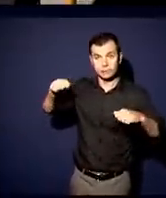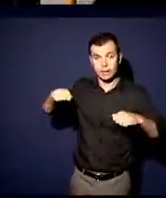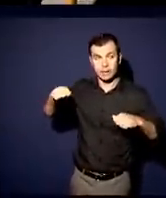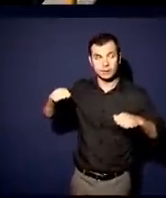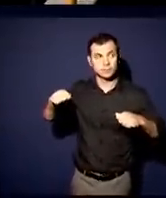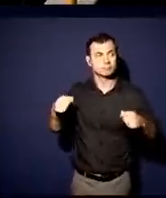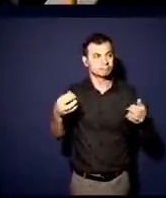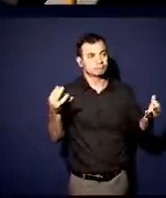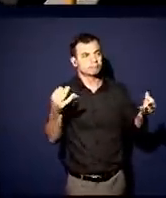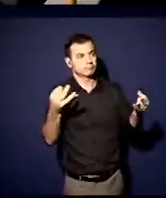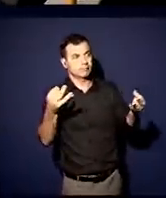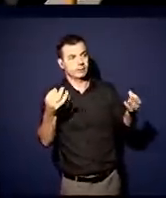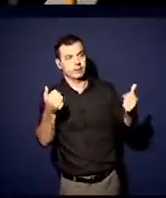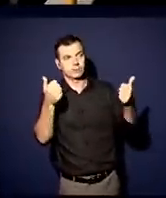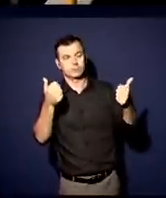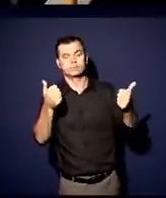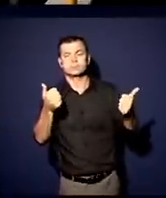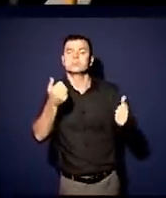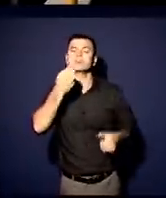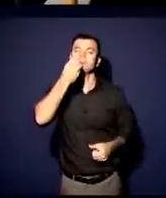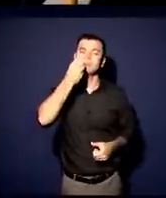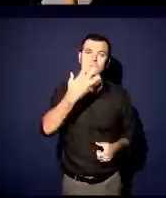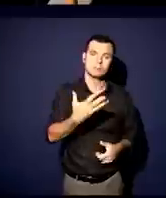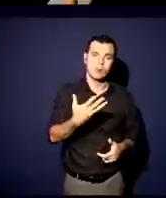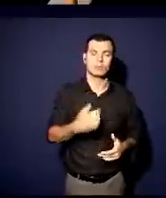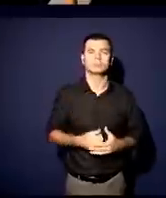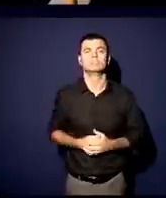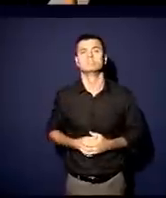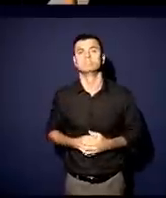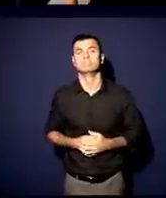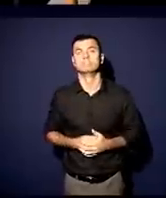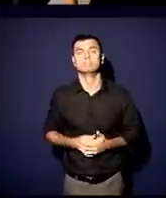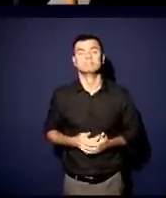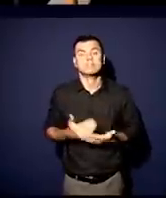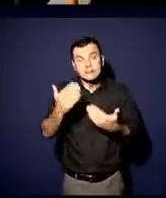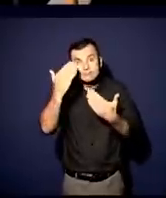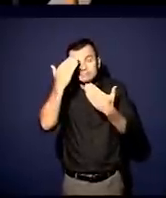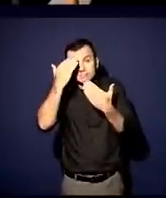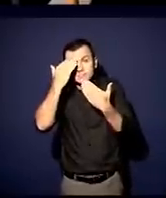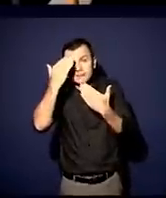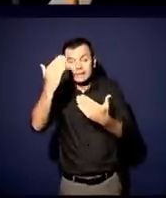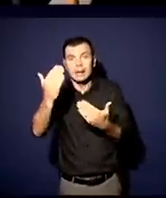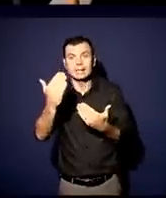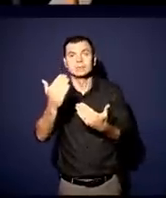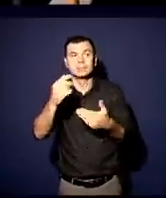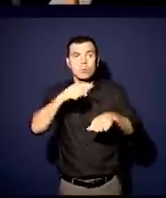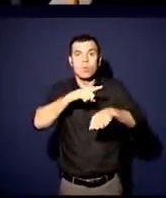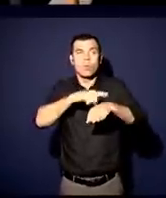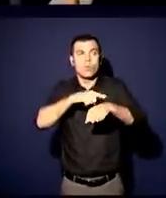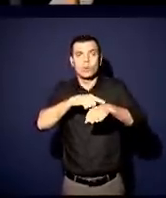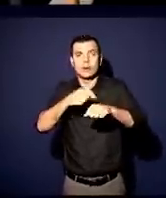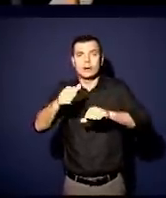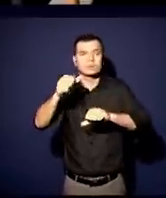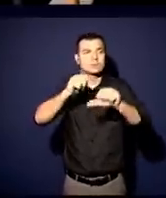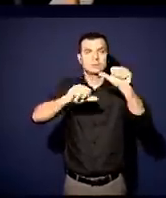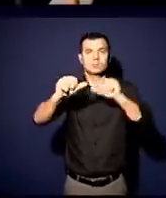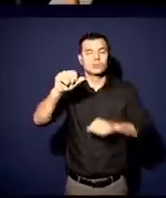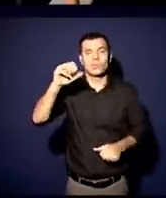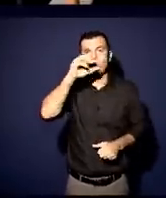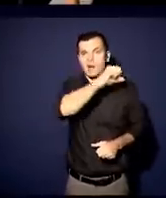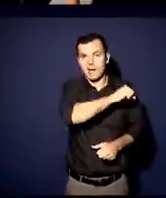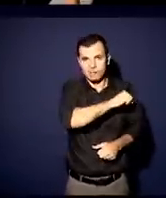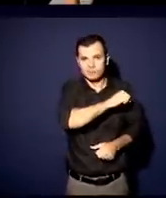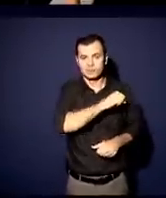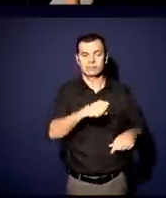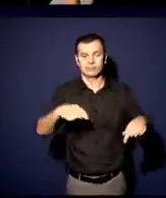Perfeitamente. Perfeitamente, André. Muito bom. Pô, obrigado pela rápida adaptação e para fazer o